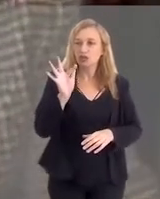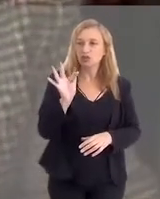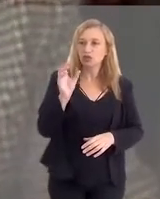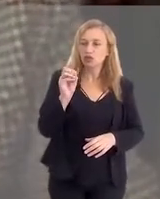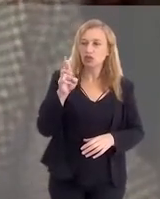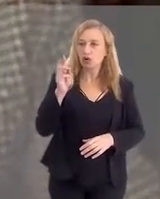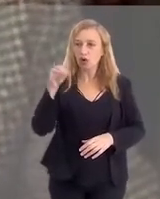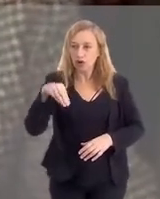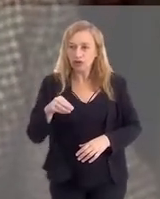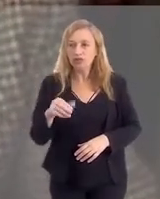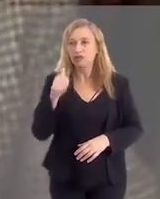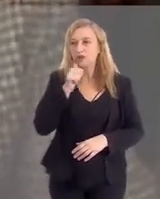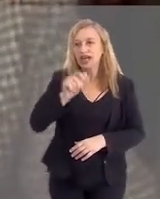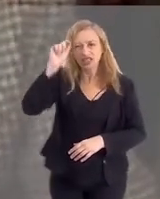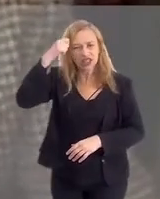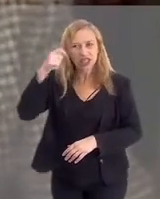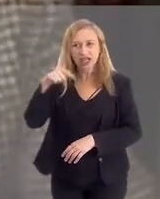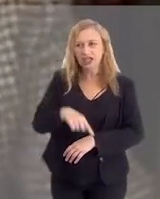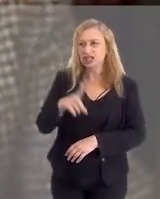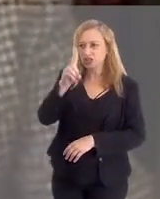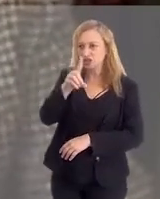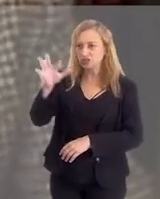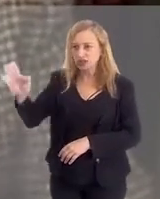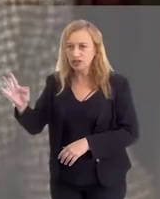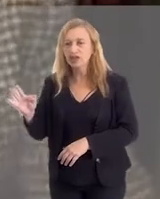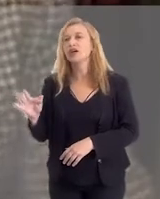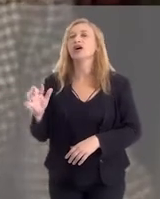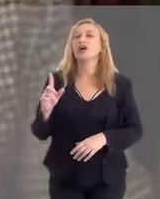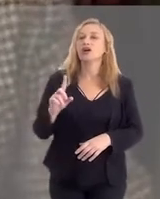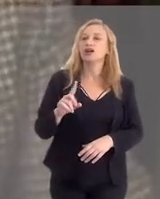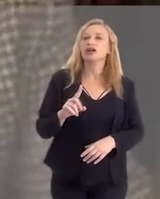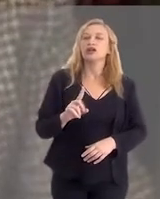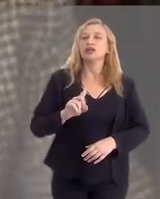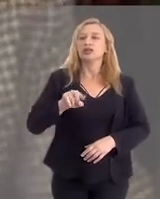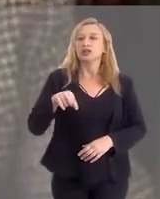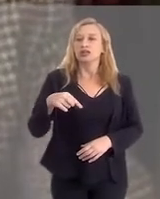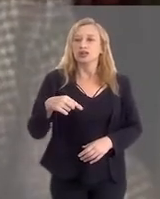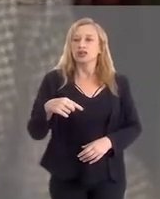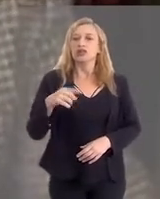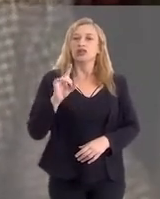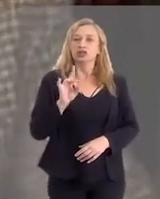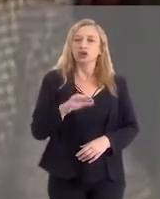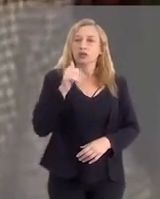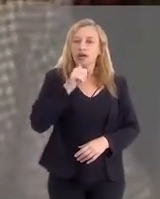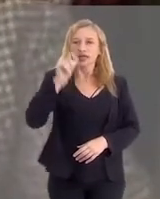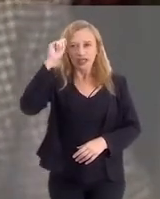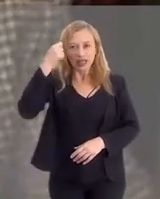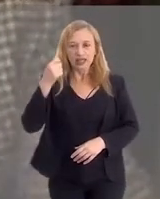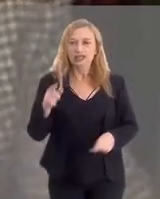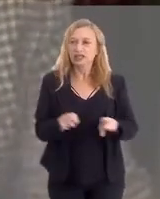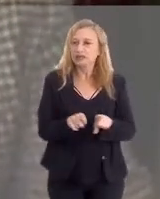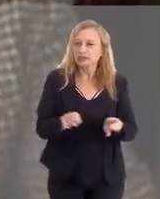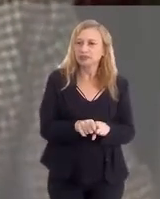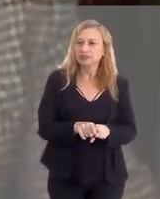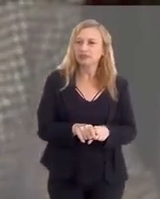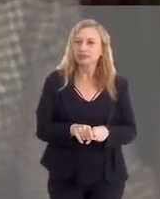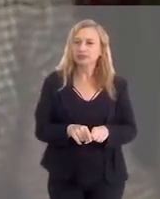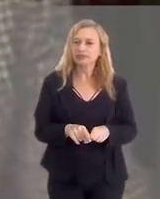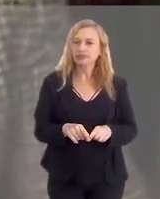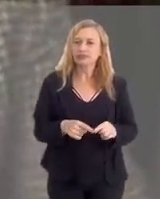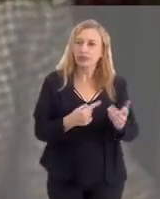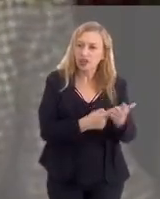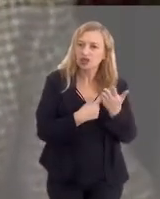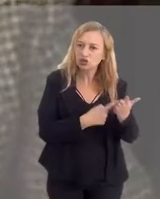era do Fórum de Mulheres Negras, aqui do Distrito Federal, eu também fazia parte do Pretas Candangas, que é um coletivo só de mulheres negras, e isso